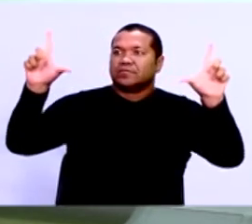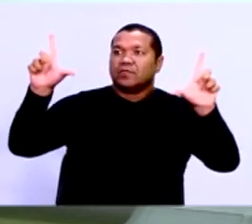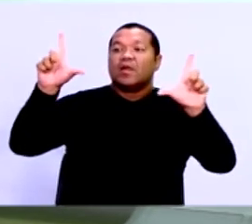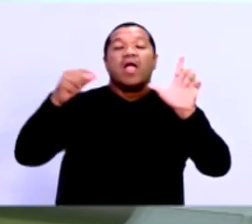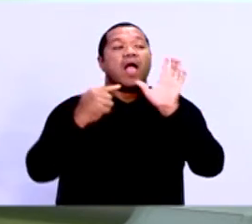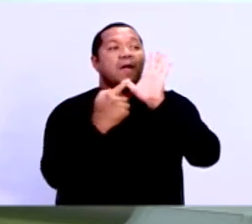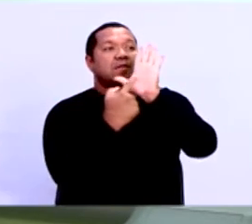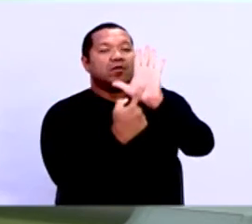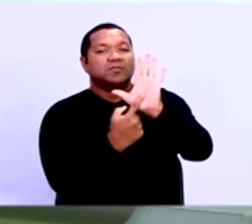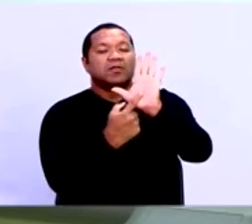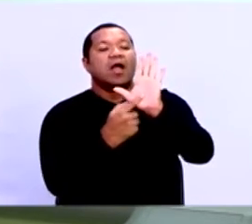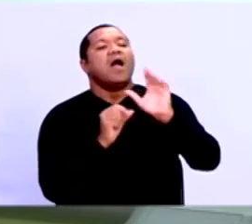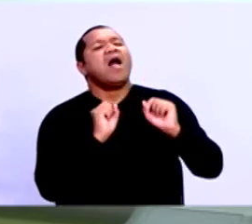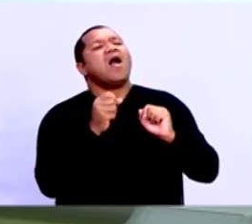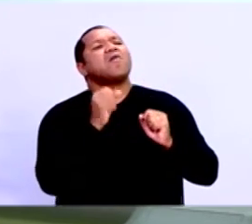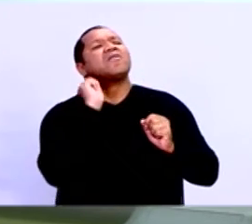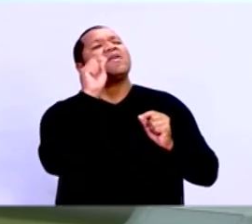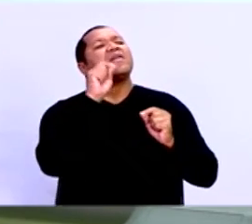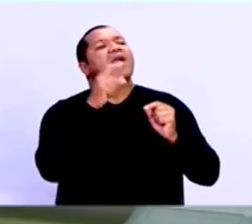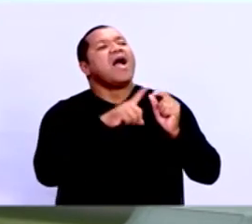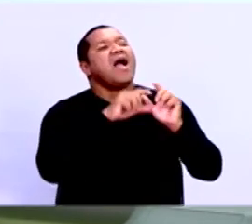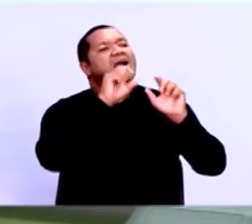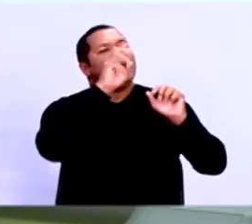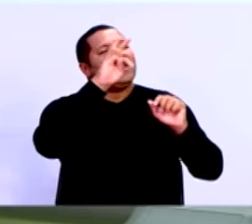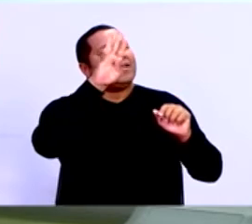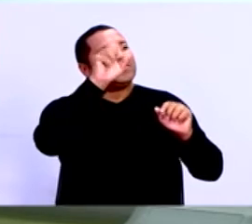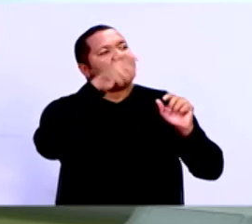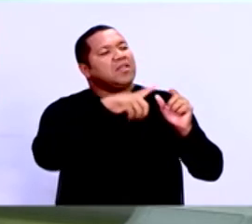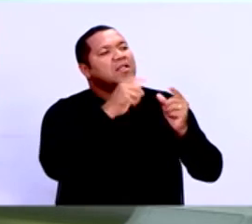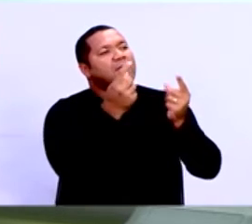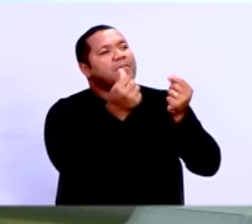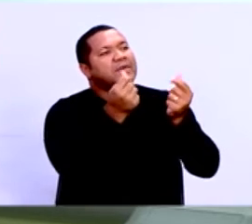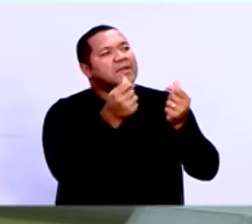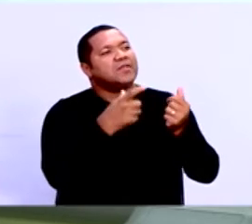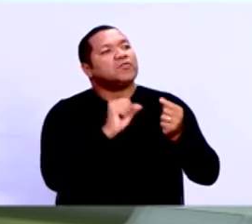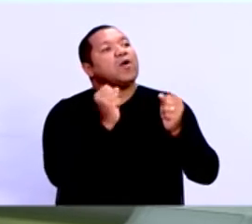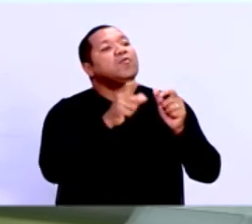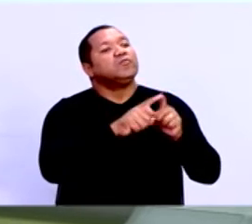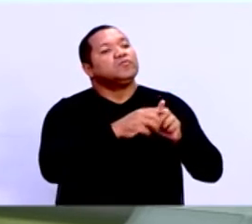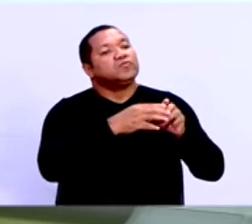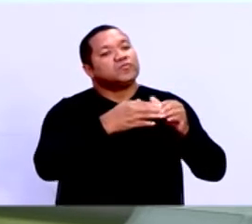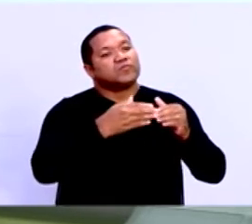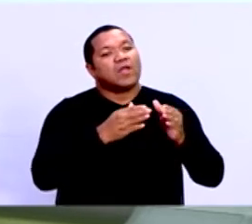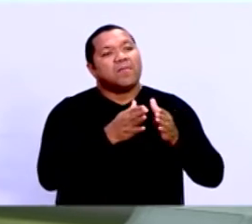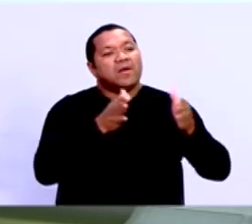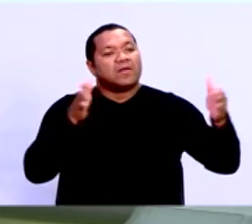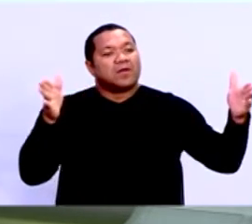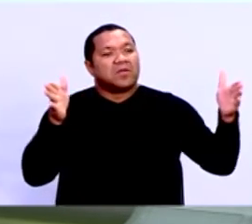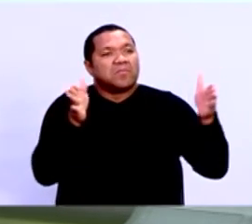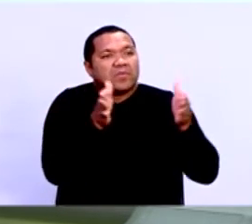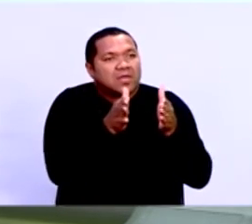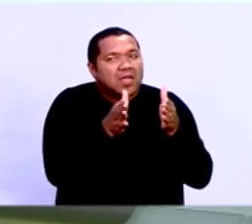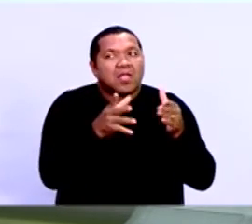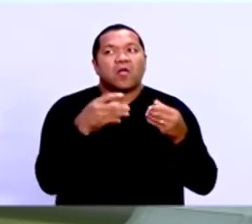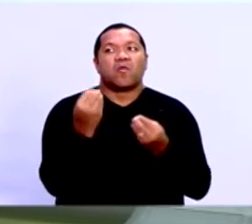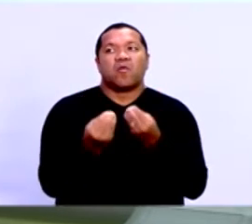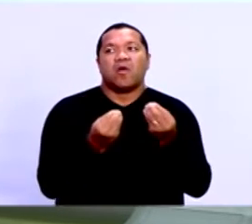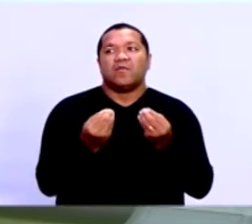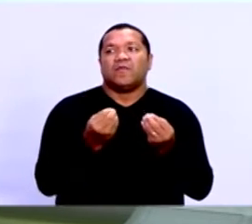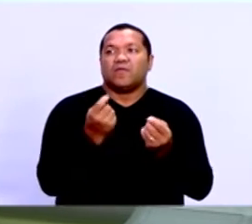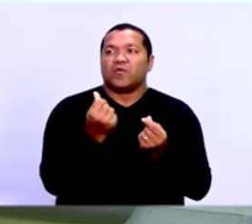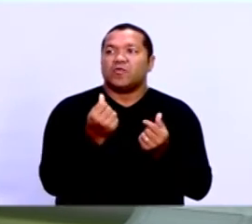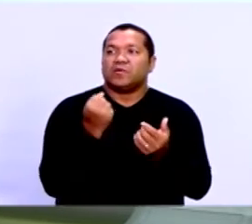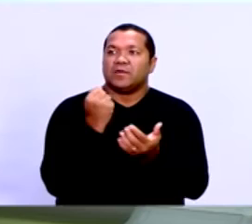as a parte técnica da telha o preço quanto fica para entregar vamos dizer que de algum problema